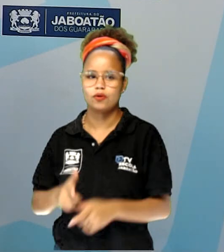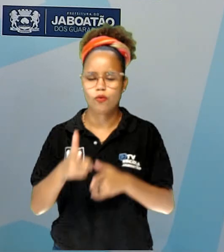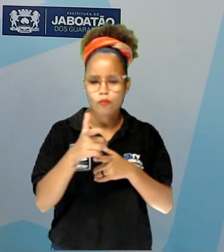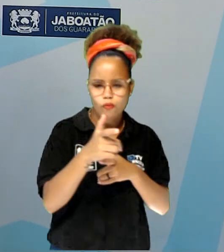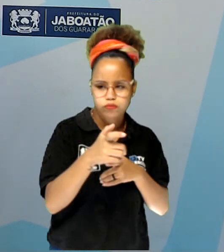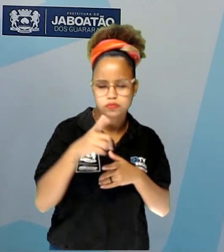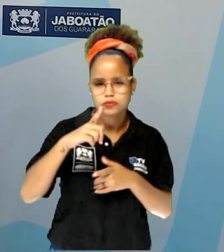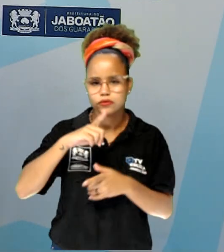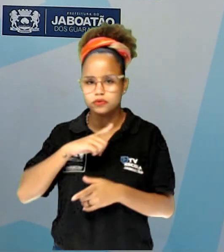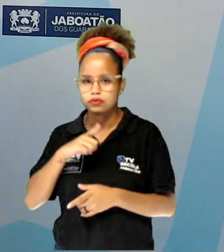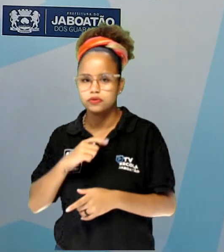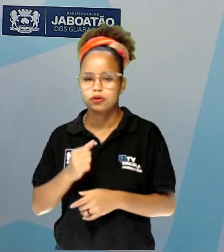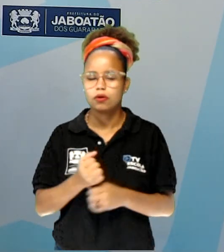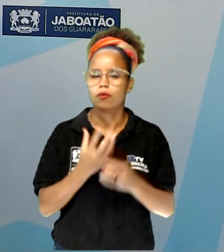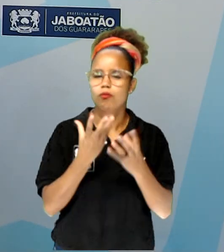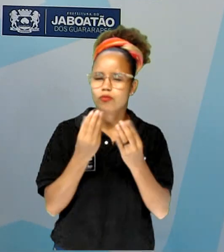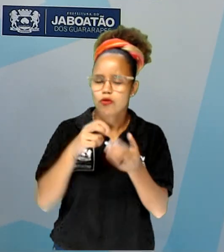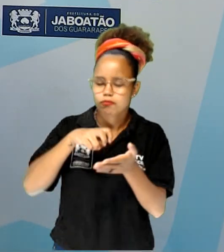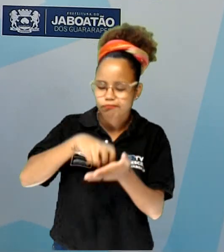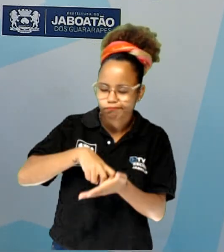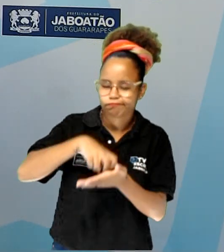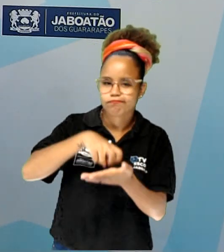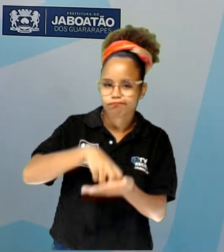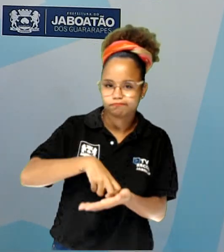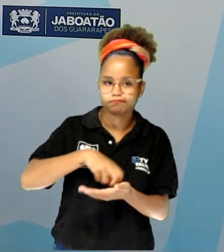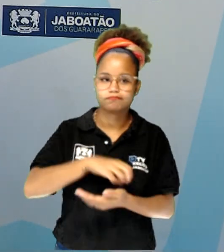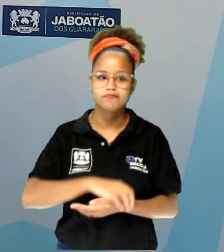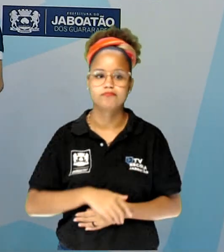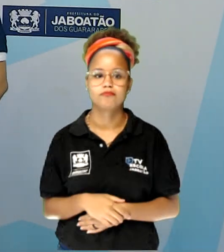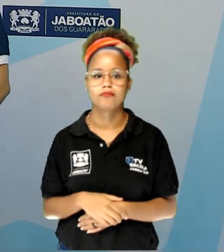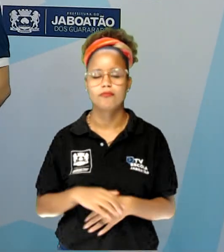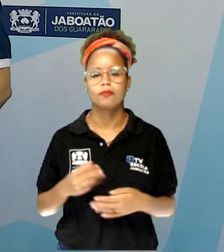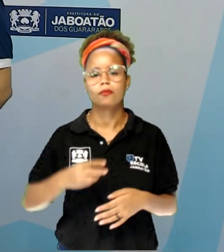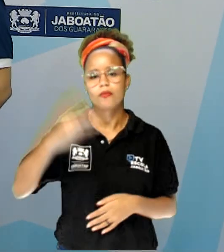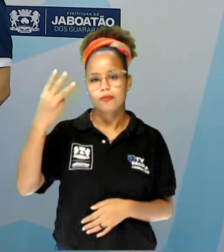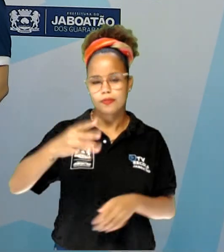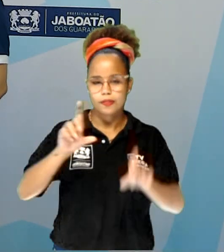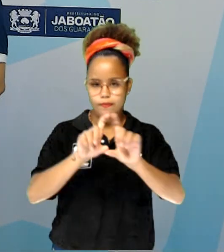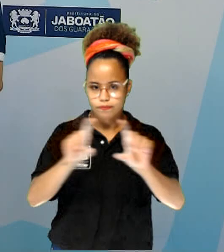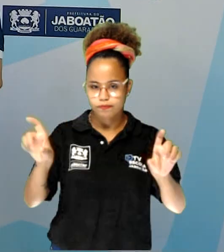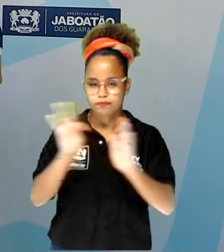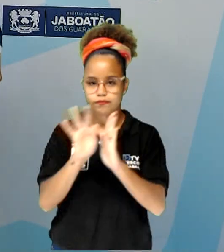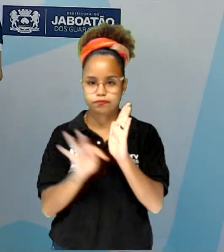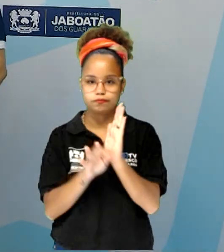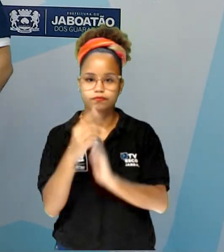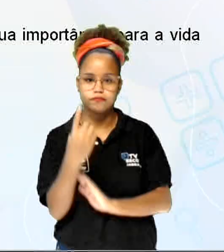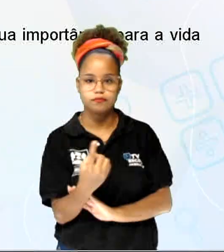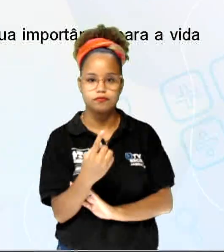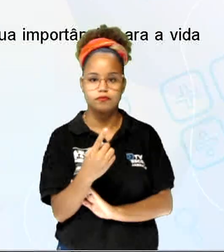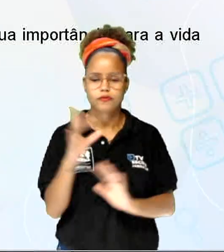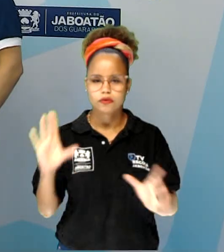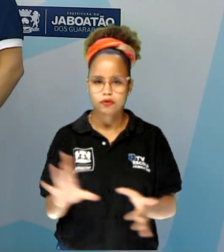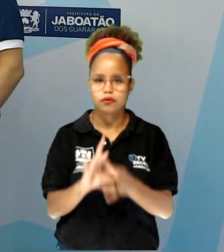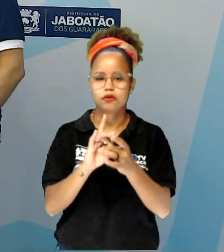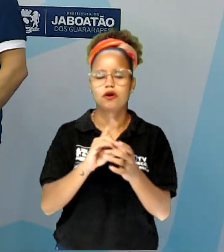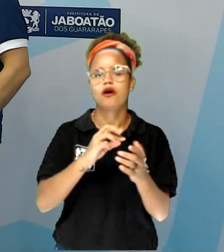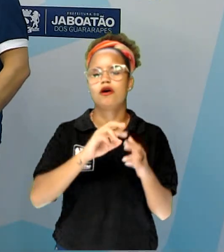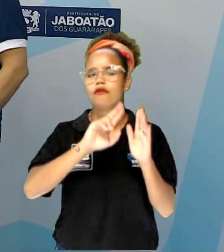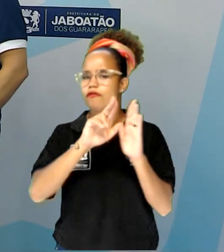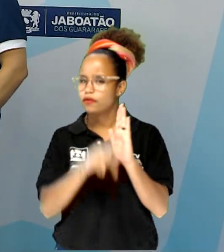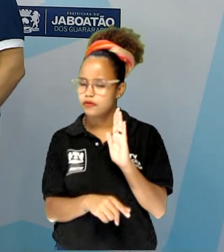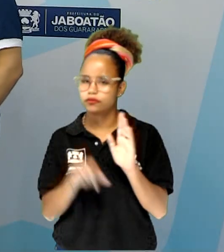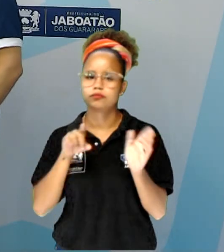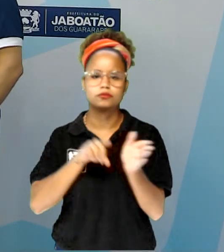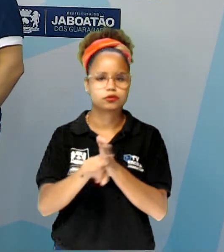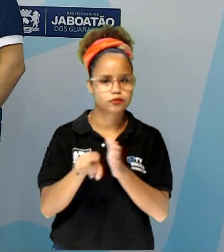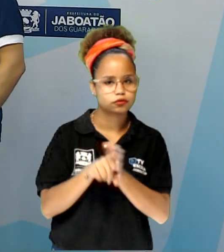assinalados, quantas orações. Né? Aí, a terceira estrofe do texto 1 elenca inúmeras perguntas.